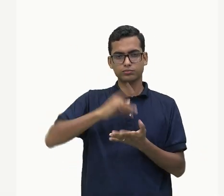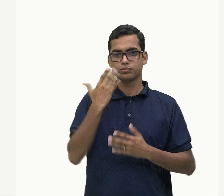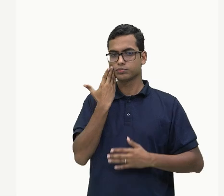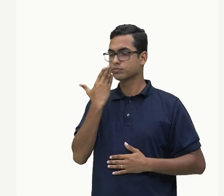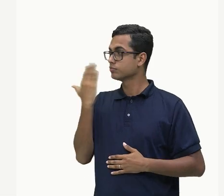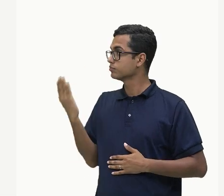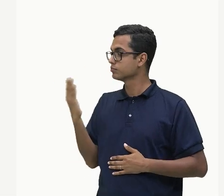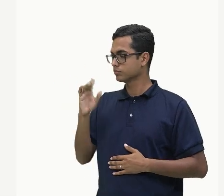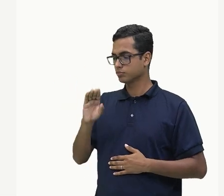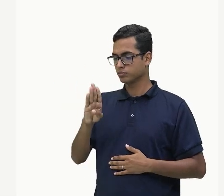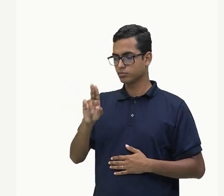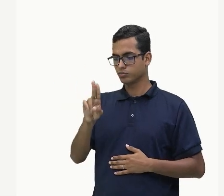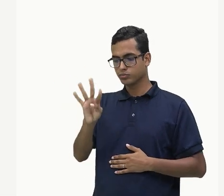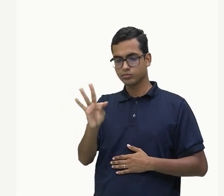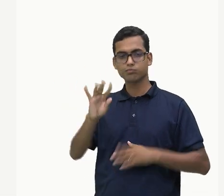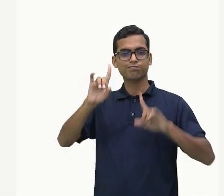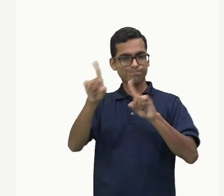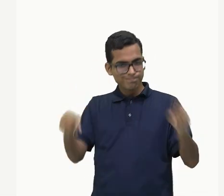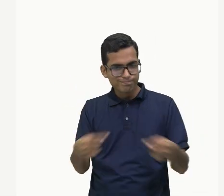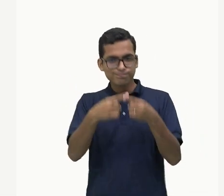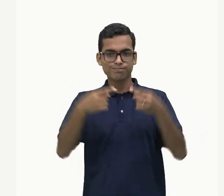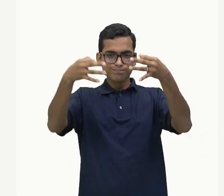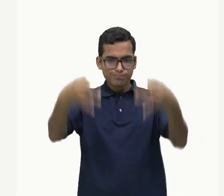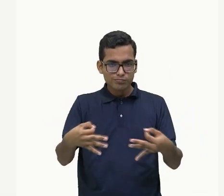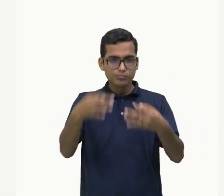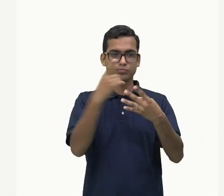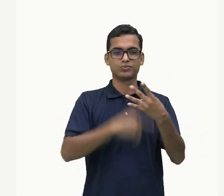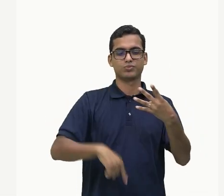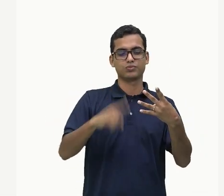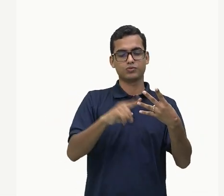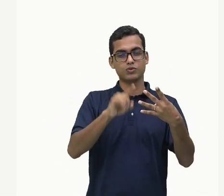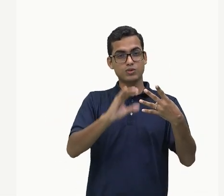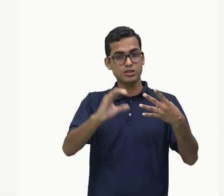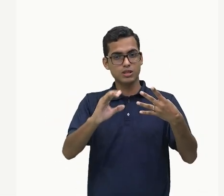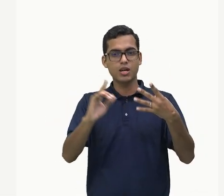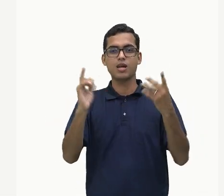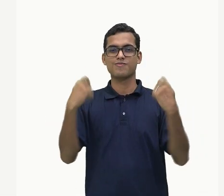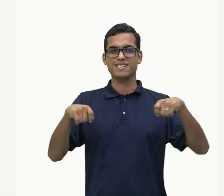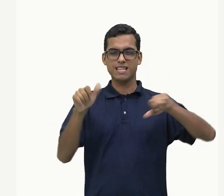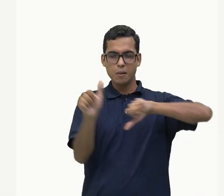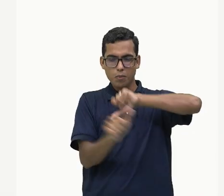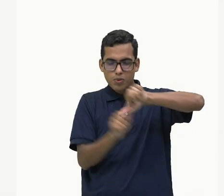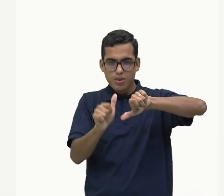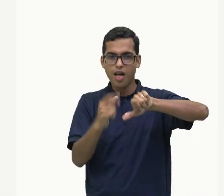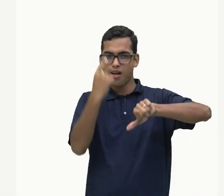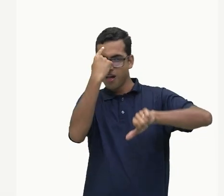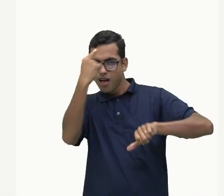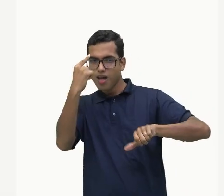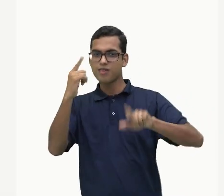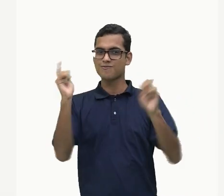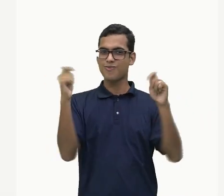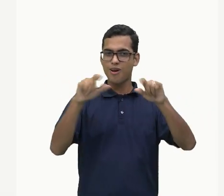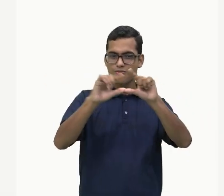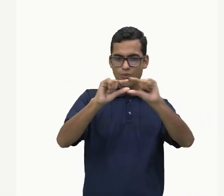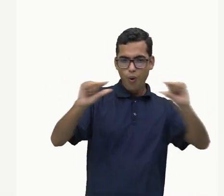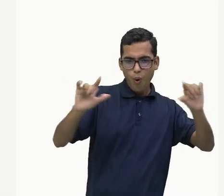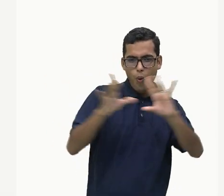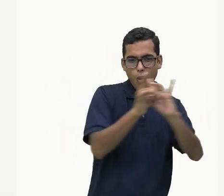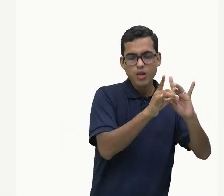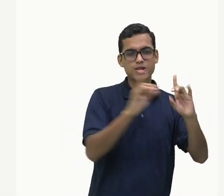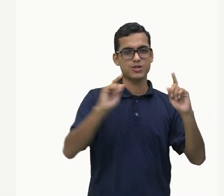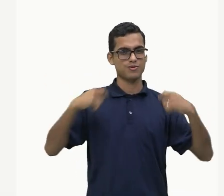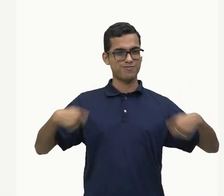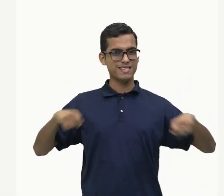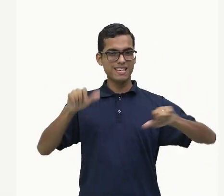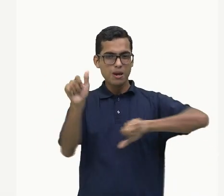eu gosto de café e eu não bebo. Então eu precisaria modificar aqui essa ideia. Eu poderia colocar o and aqui, até poderia,